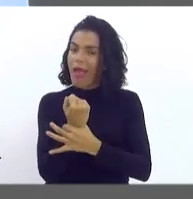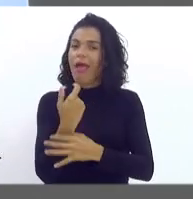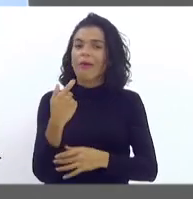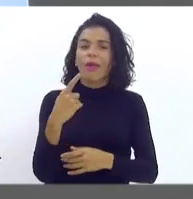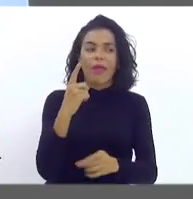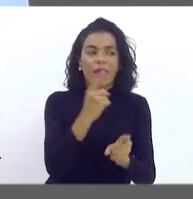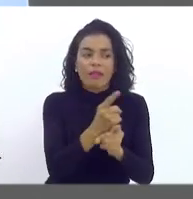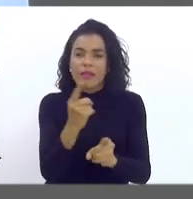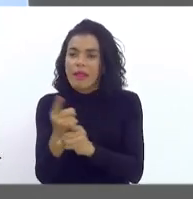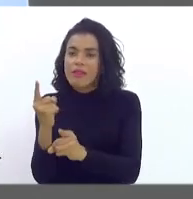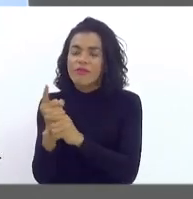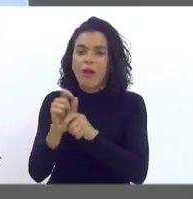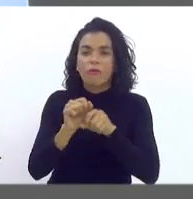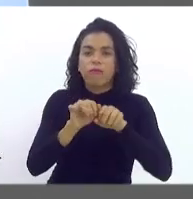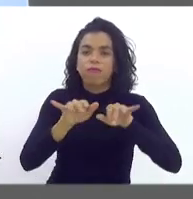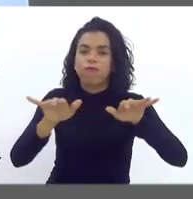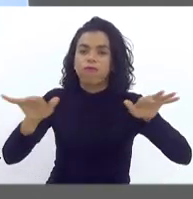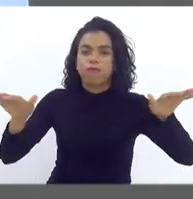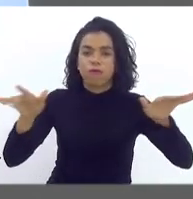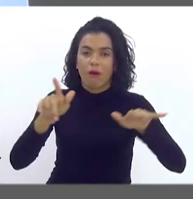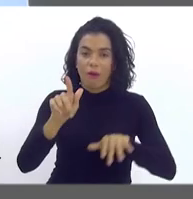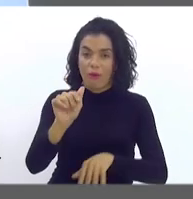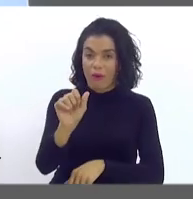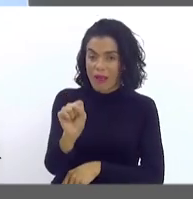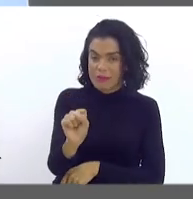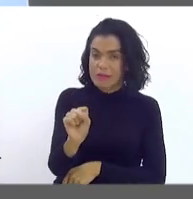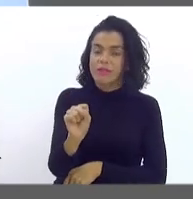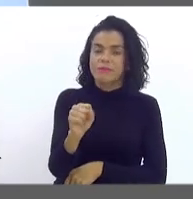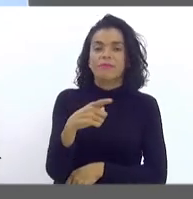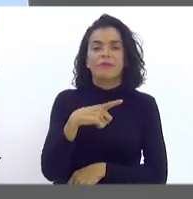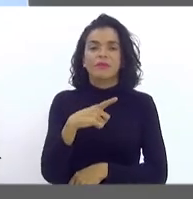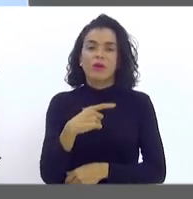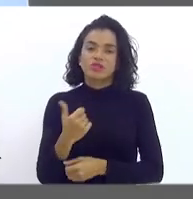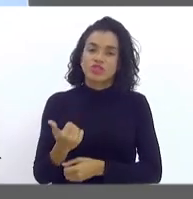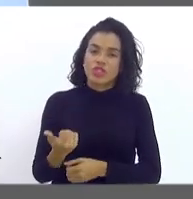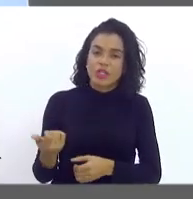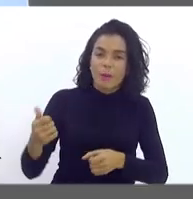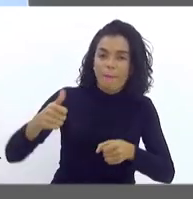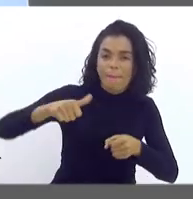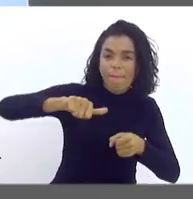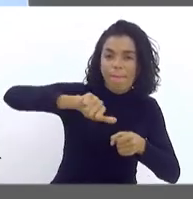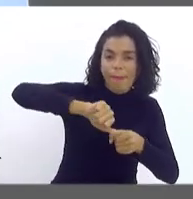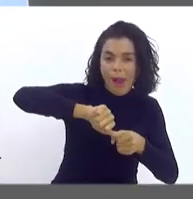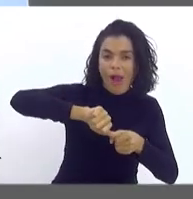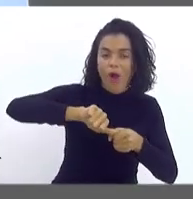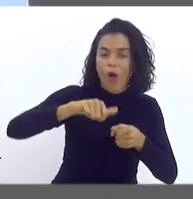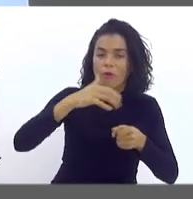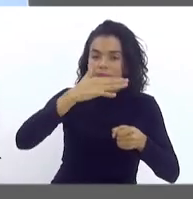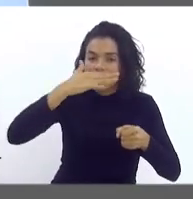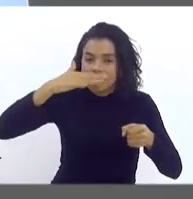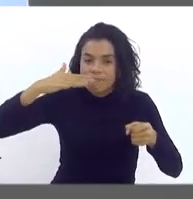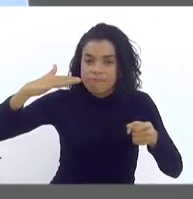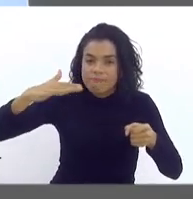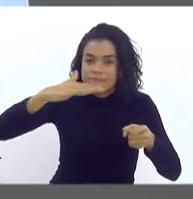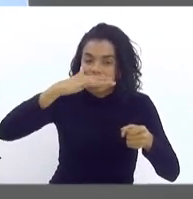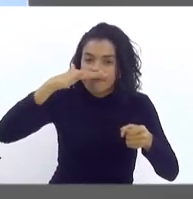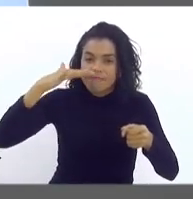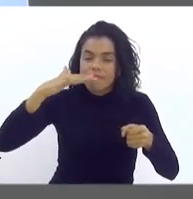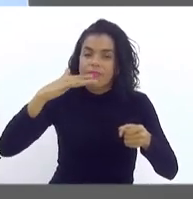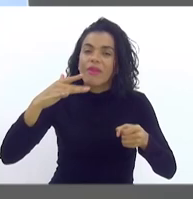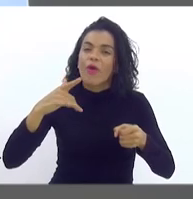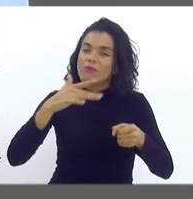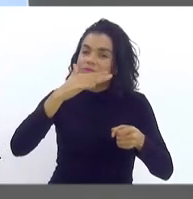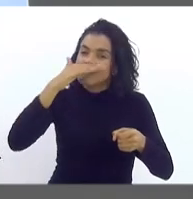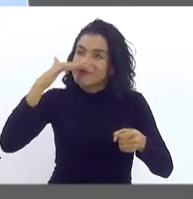possa identificar através do cheiro. Então, a gente faz o processo de odorização de todos os nossos sistemas. Ou seja, a gente coloca